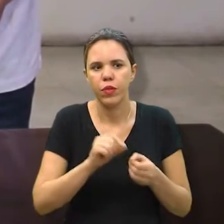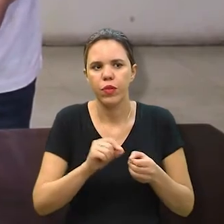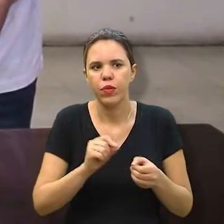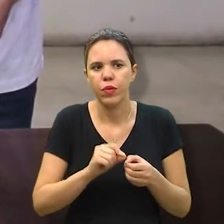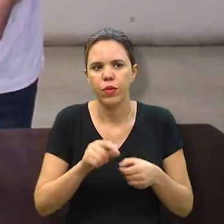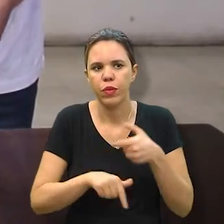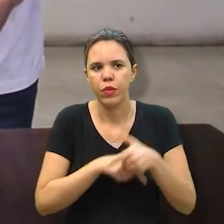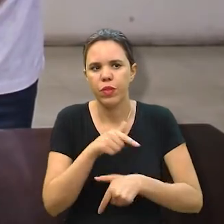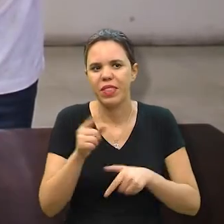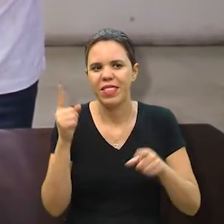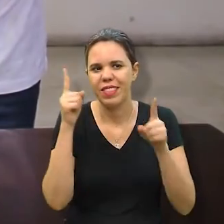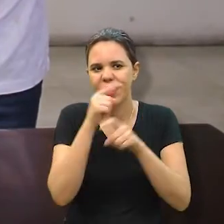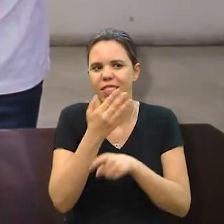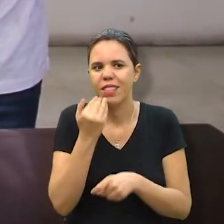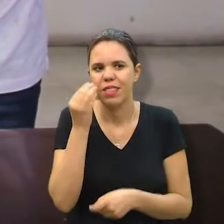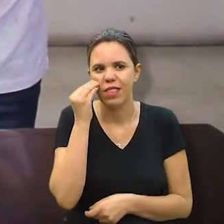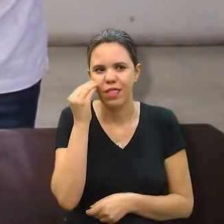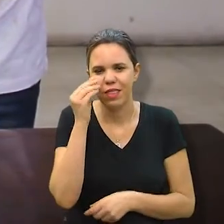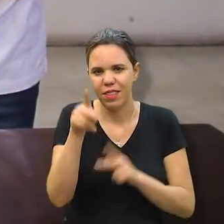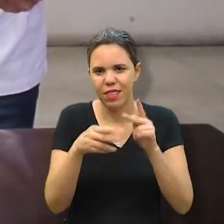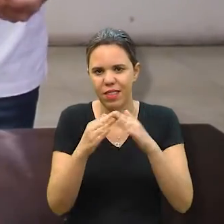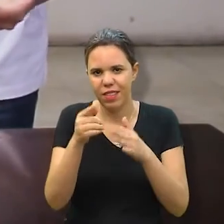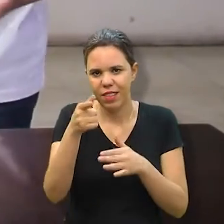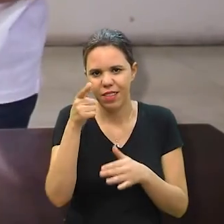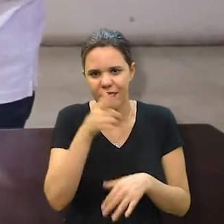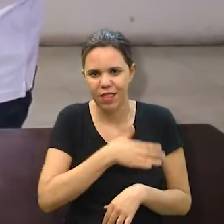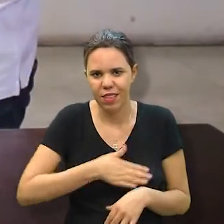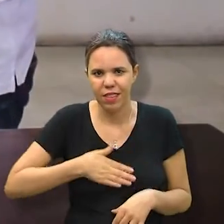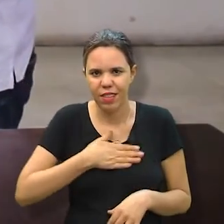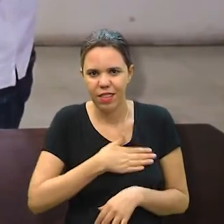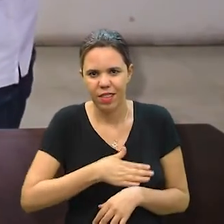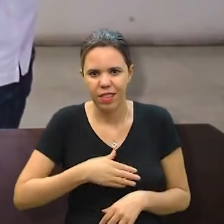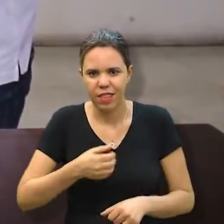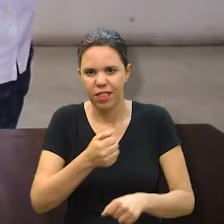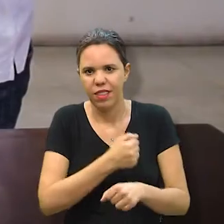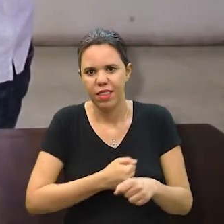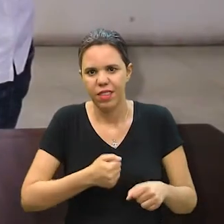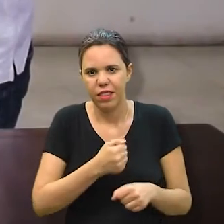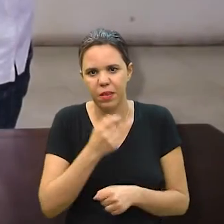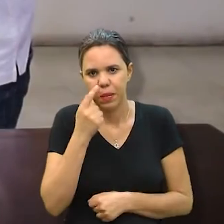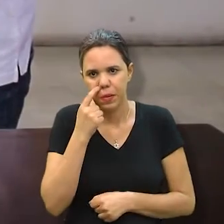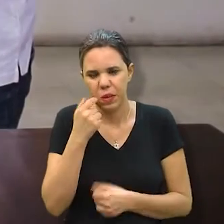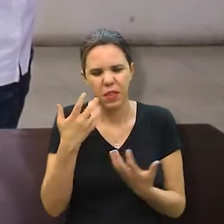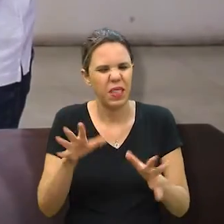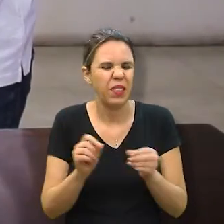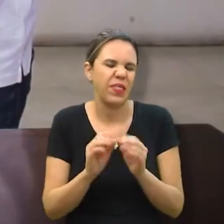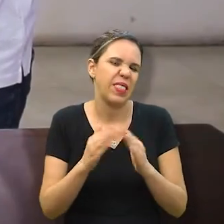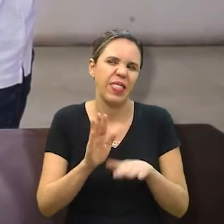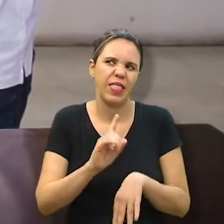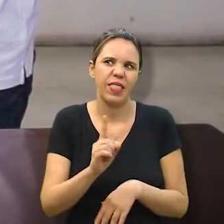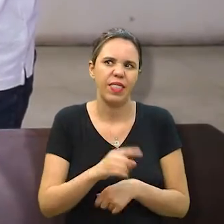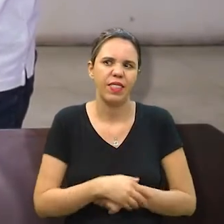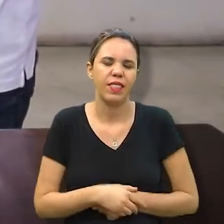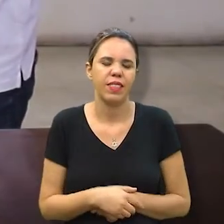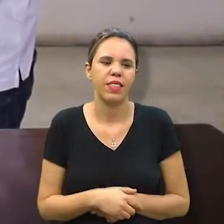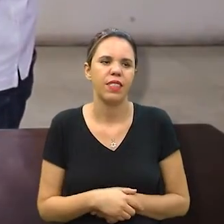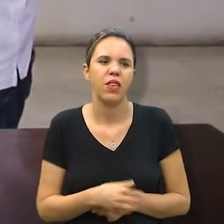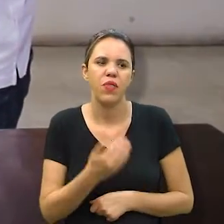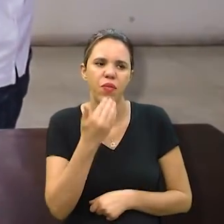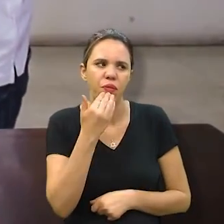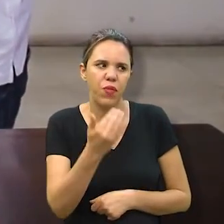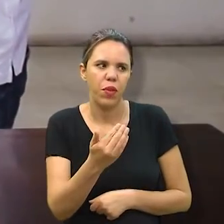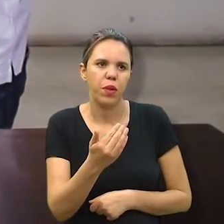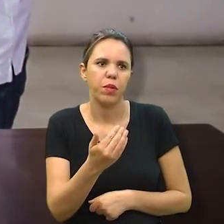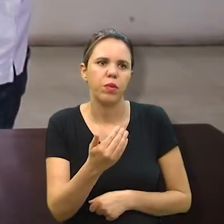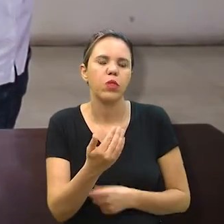enquanto eu faço esse trabalho difícil pessoal de casa que gostou né da Receita e não quero fazer não